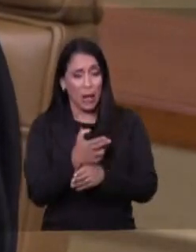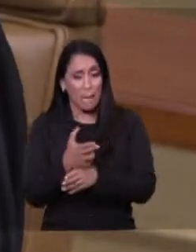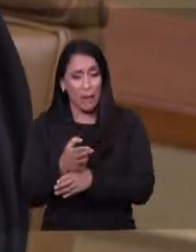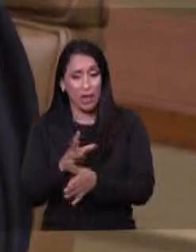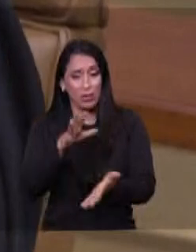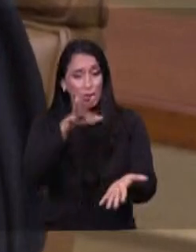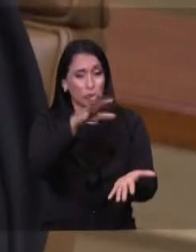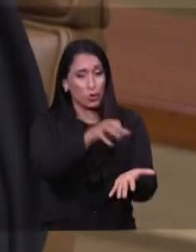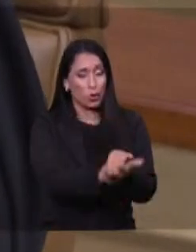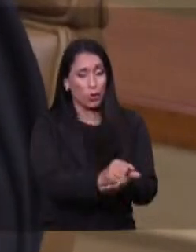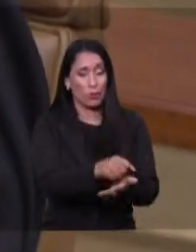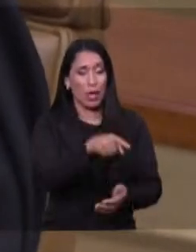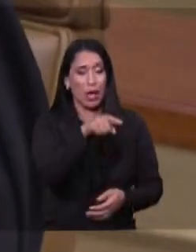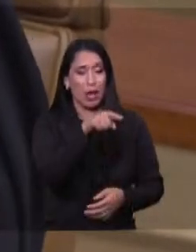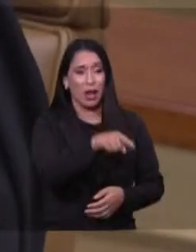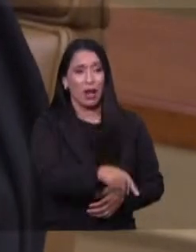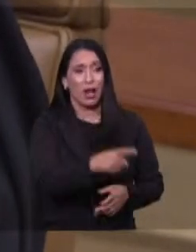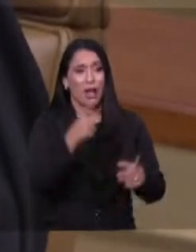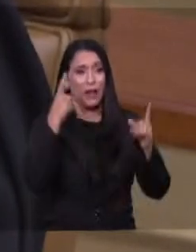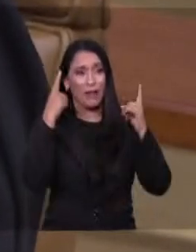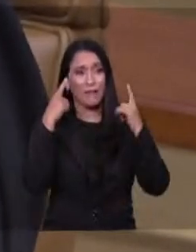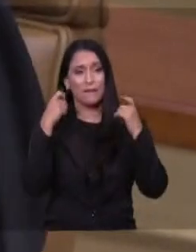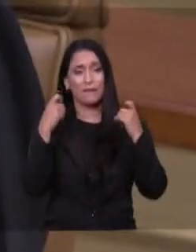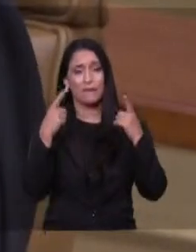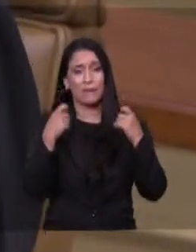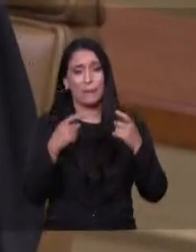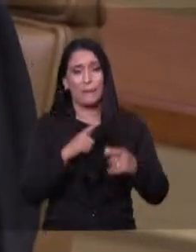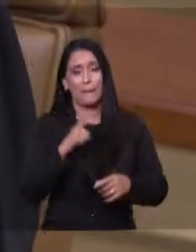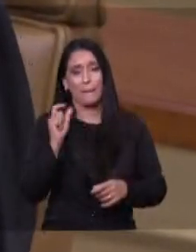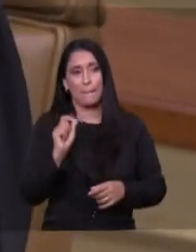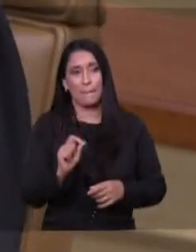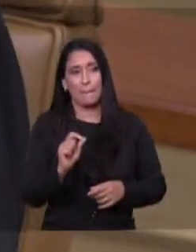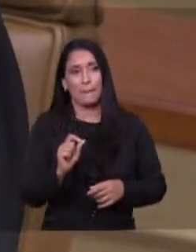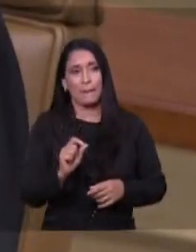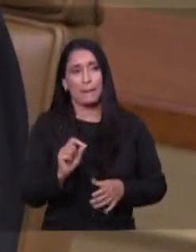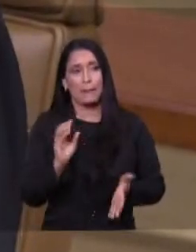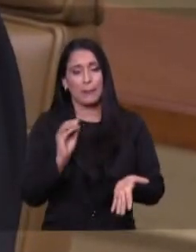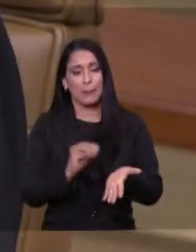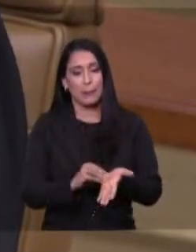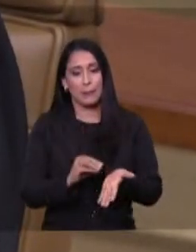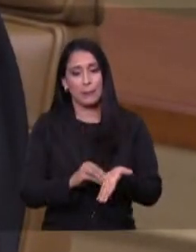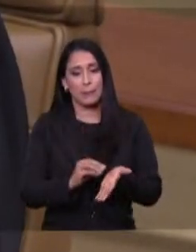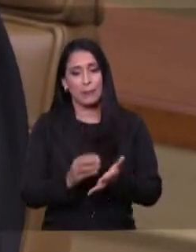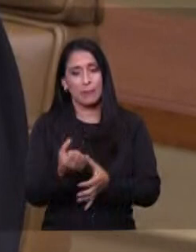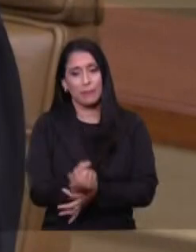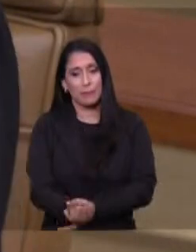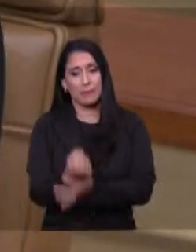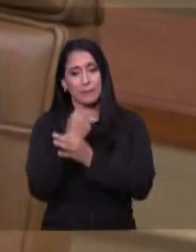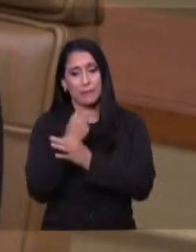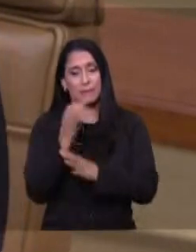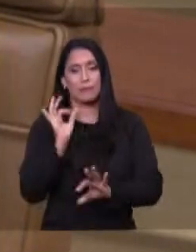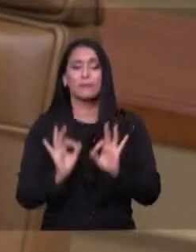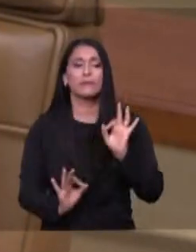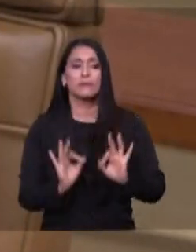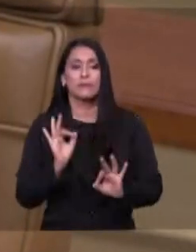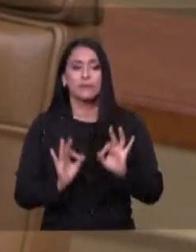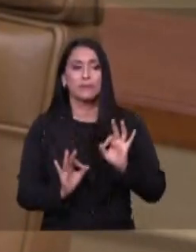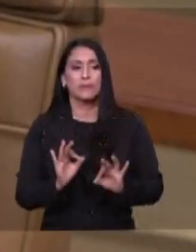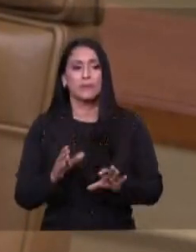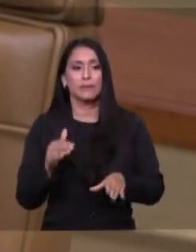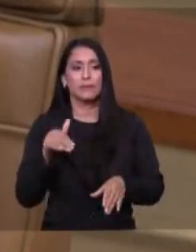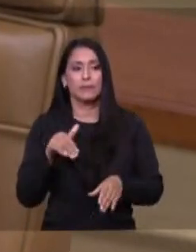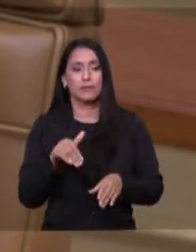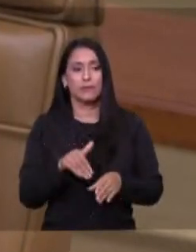do Estado da Bahia, que estipulou data limite para regularização fundiária de territórios de comunidades tradicionais na região